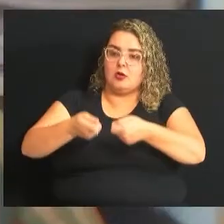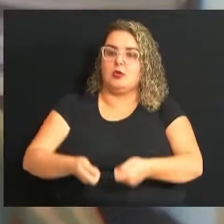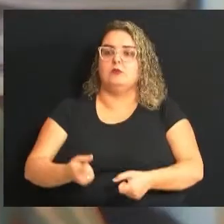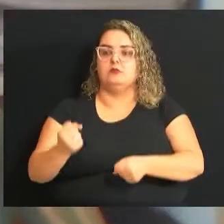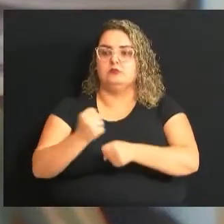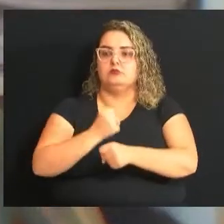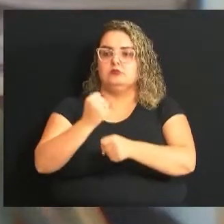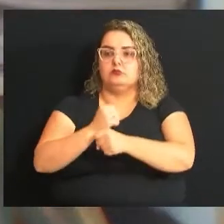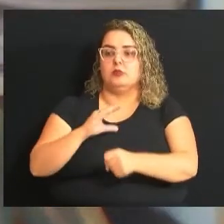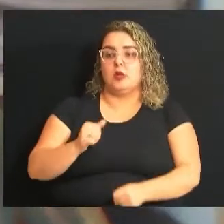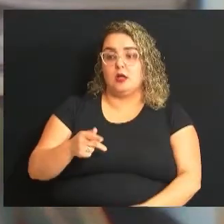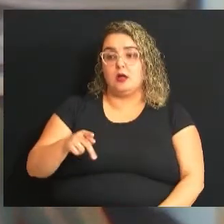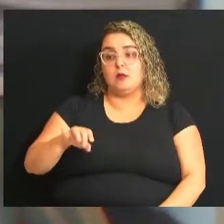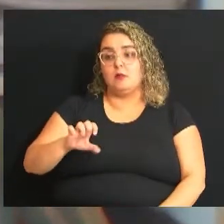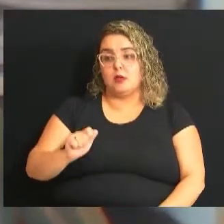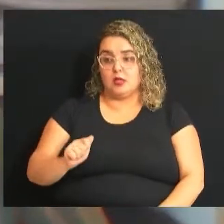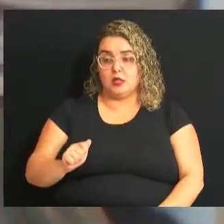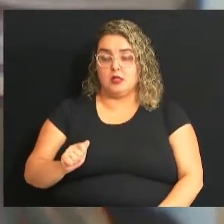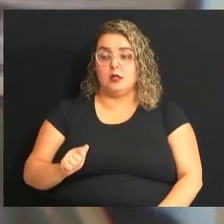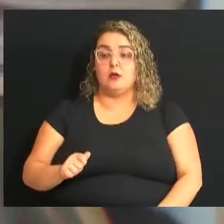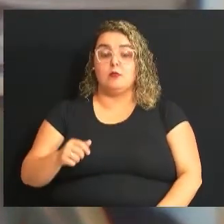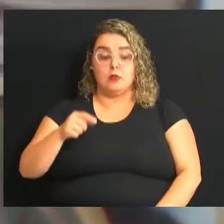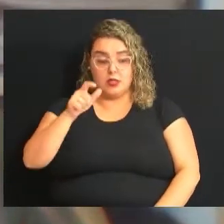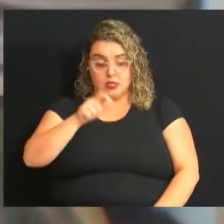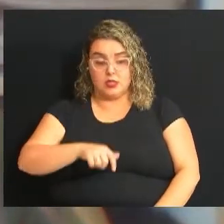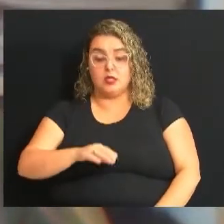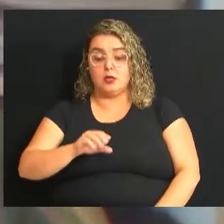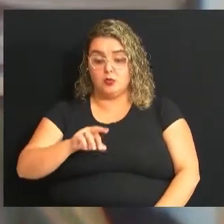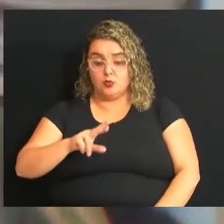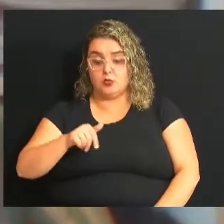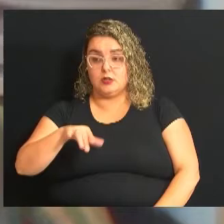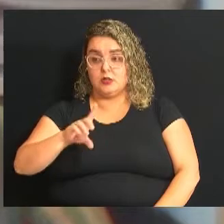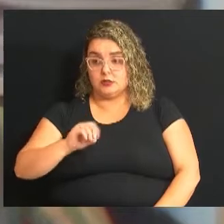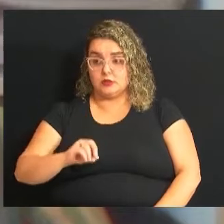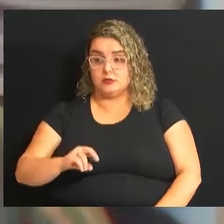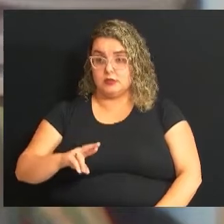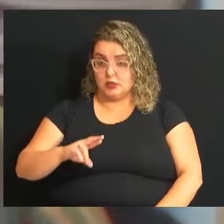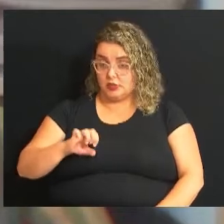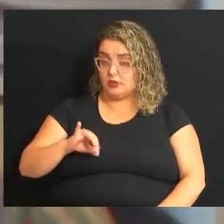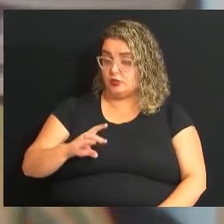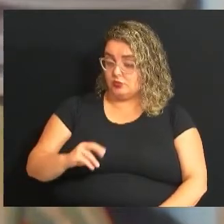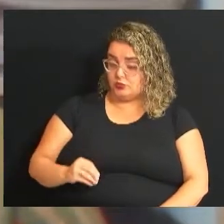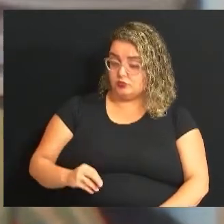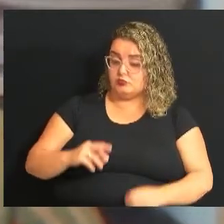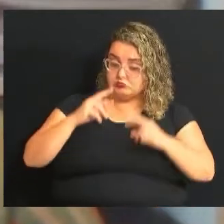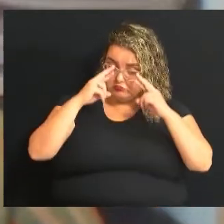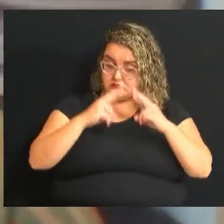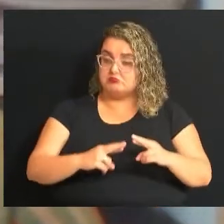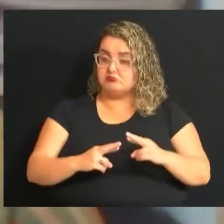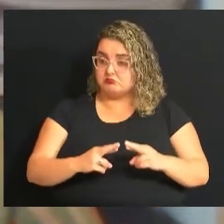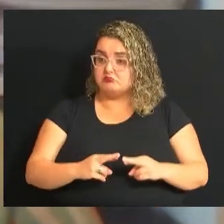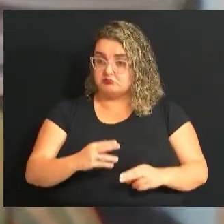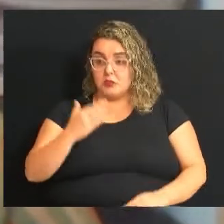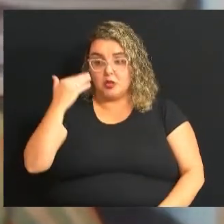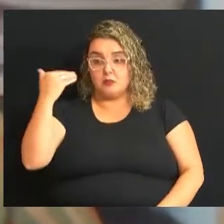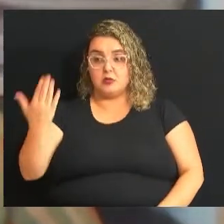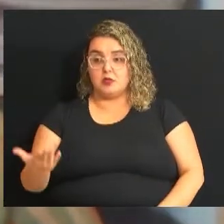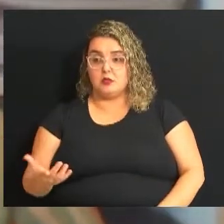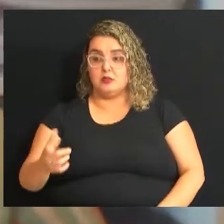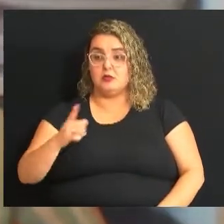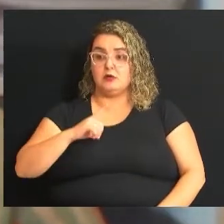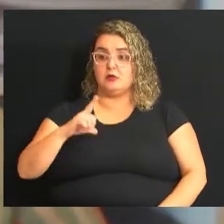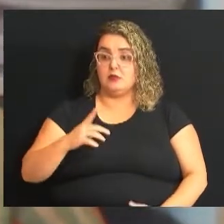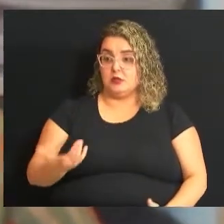capela. Como ele era um curandeiro conhecido e respeitado na cidade, ele vai conseguir ter maior crédito junto aos